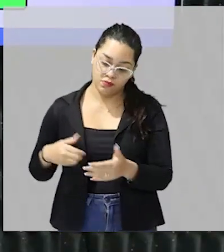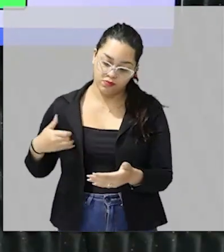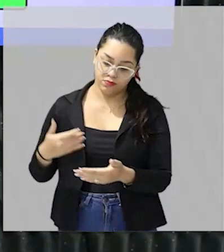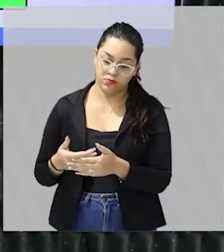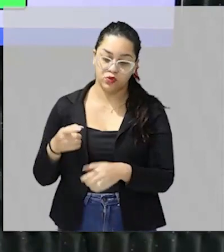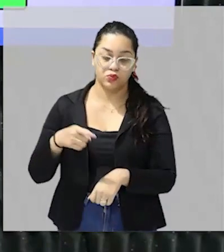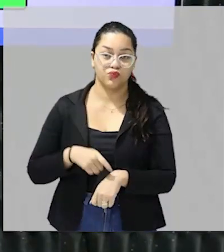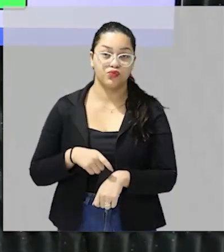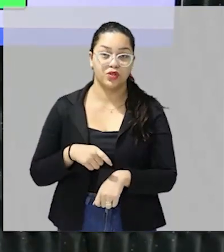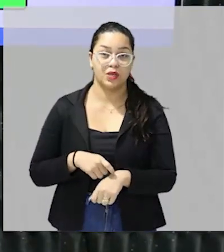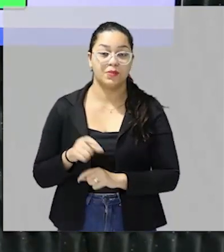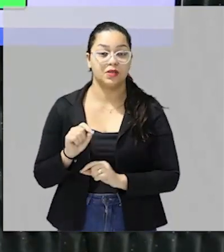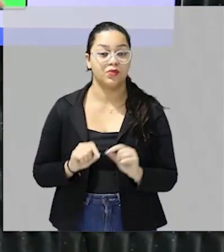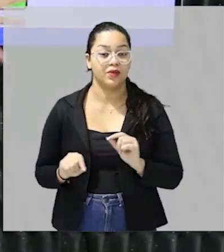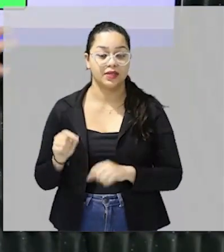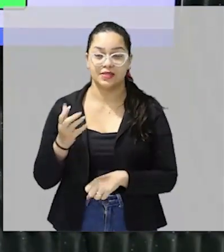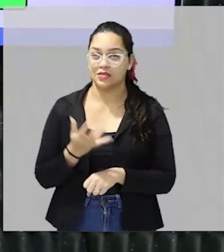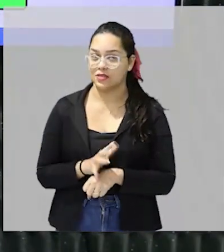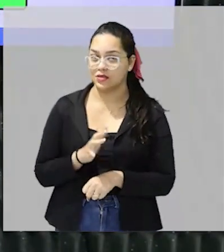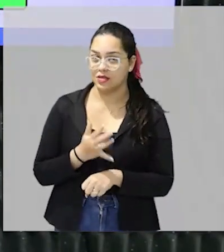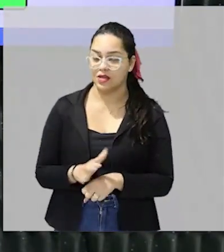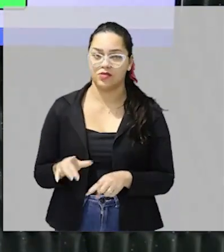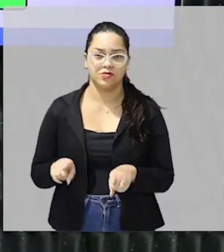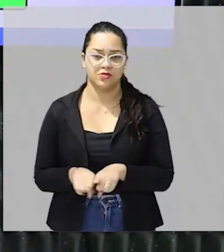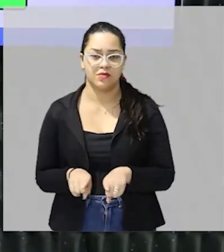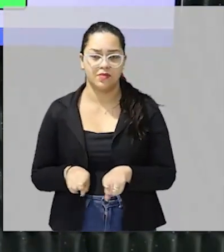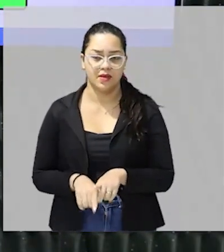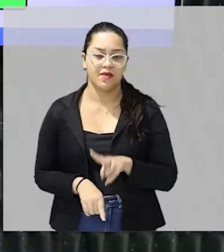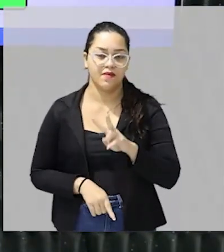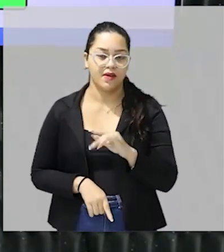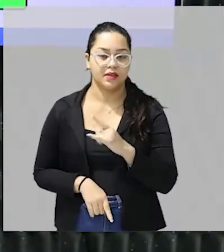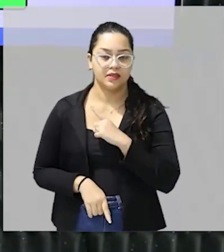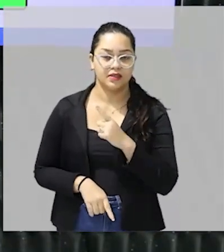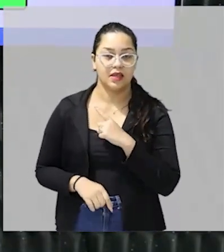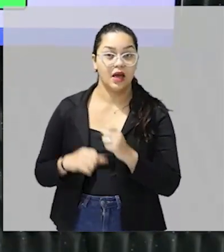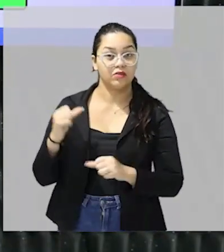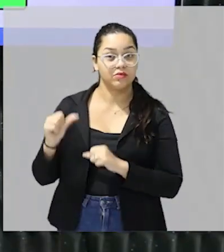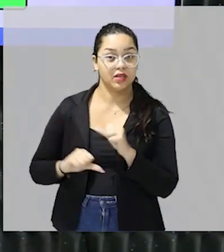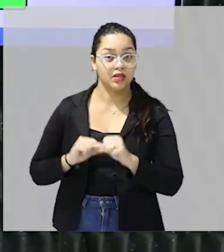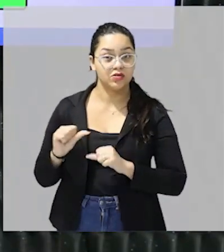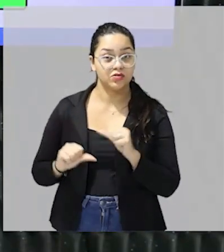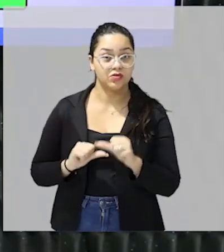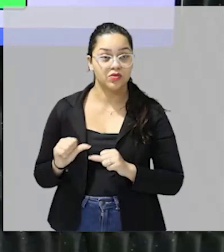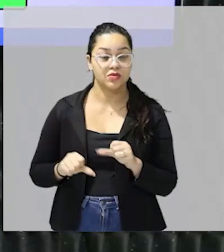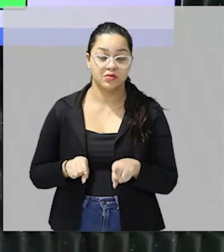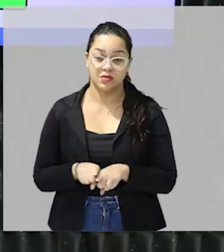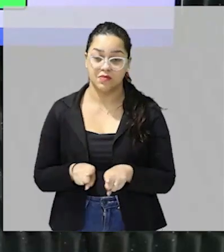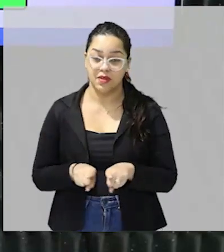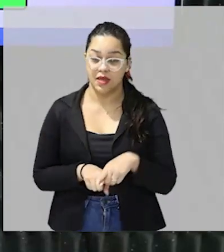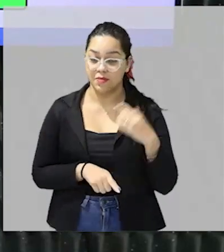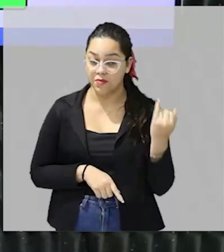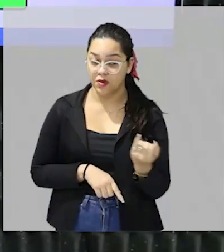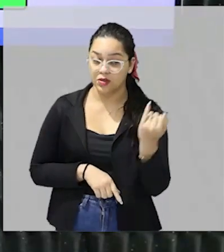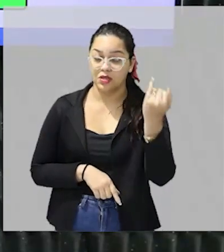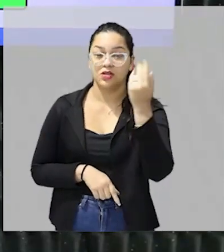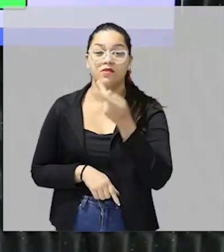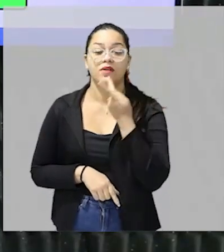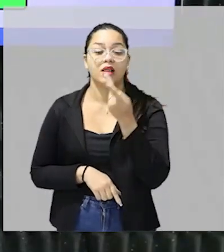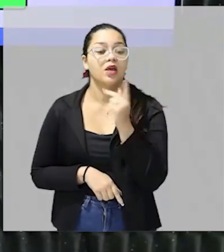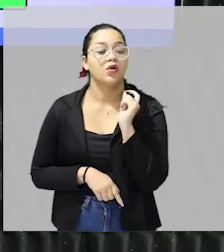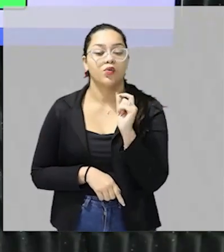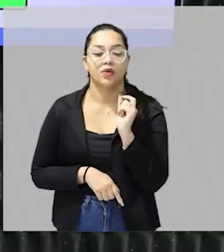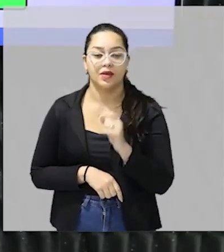tempo. Então, esses treinos, essa periodização, ela vai sofrendo alterações. E vale frisar também que a